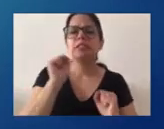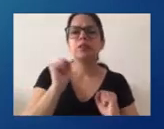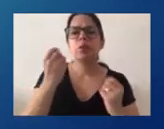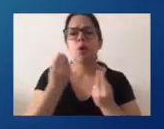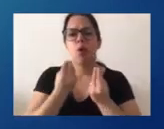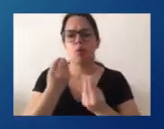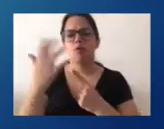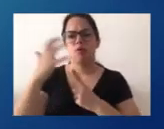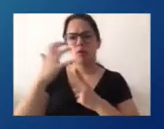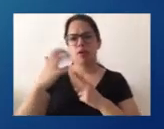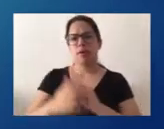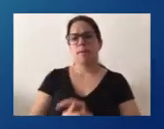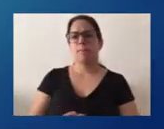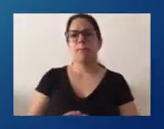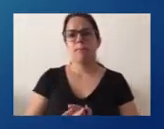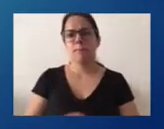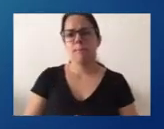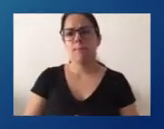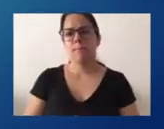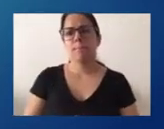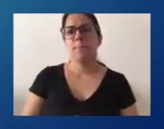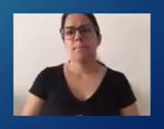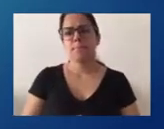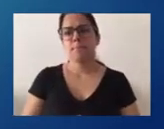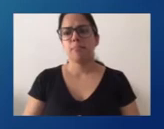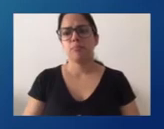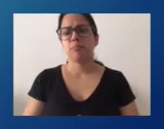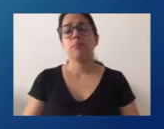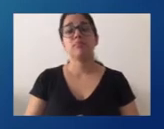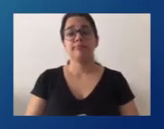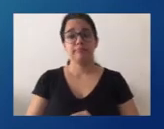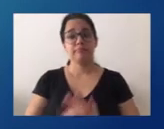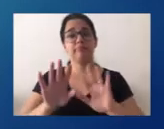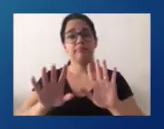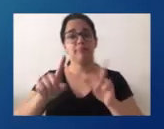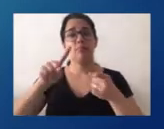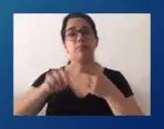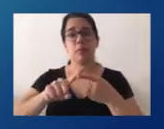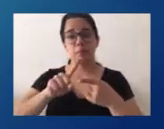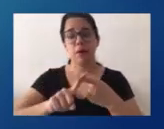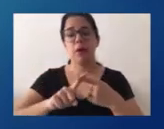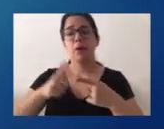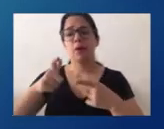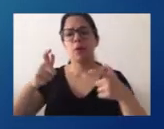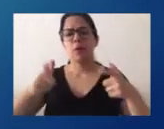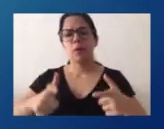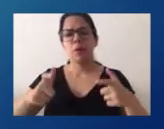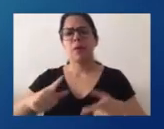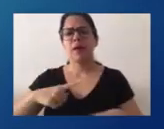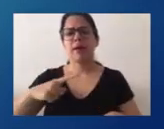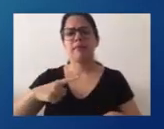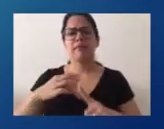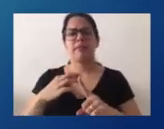as pessoas podem não estar com calçado adequado e acabar sofrendo quedas nesse tipo de ambiente. Então, é um